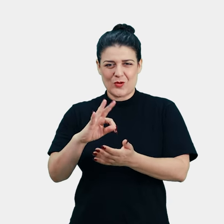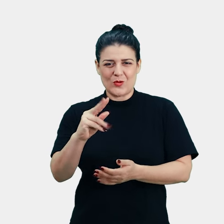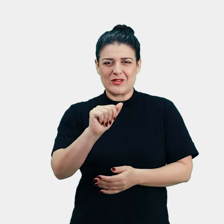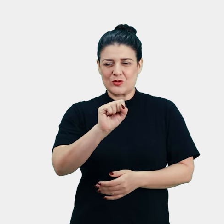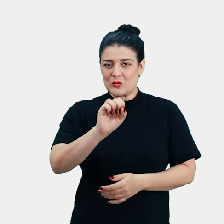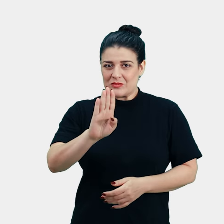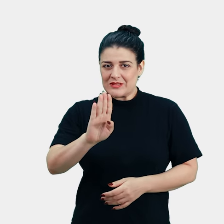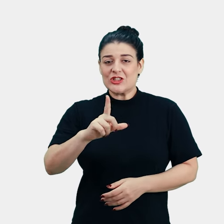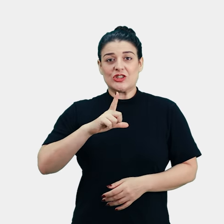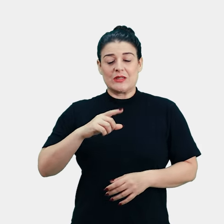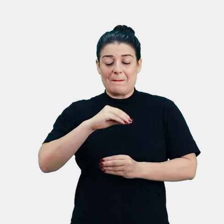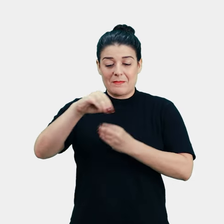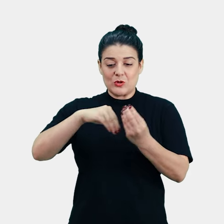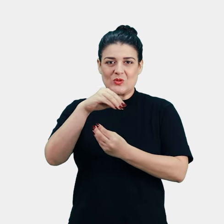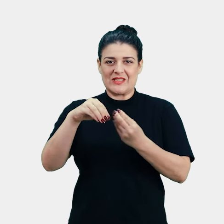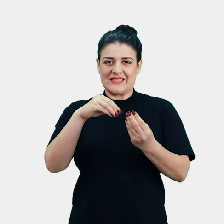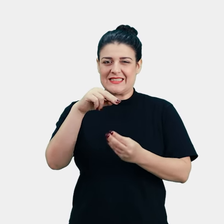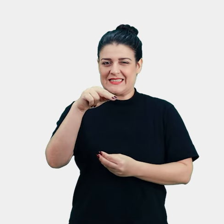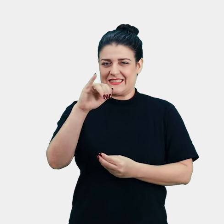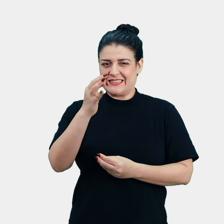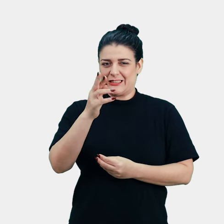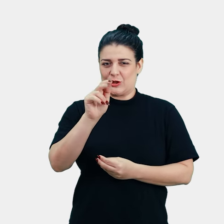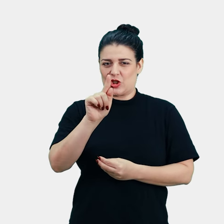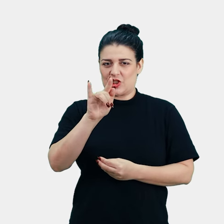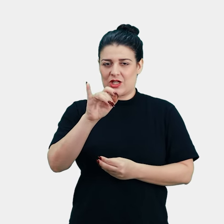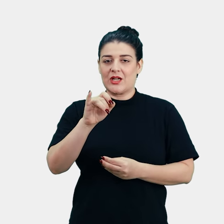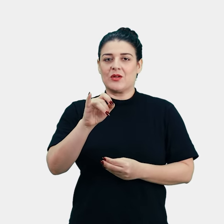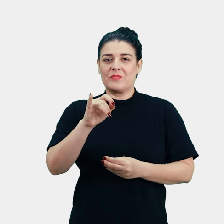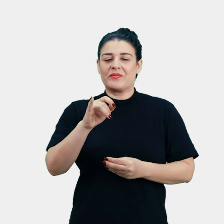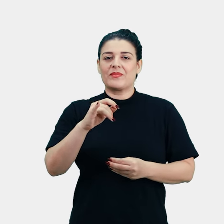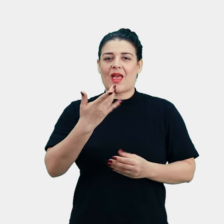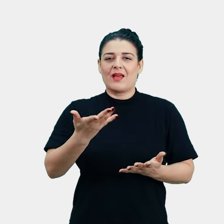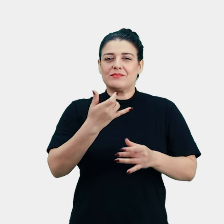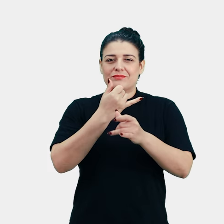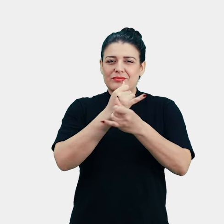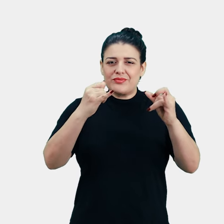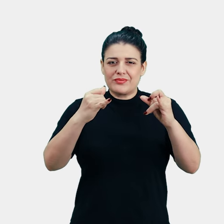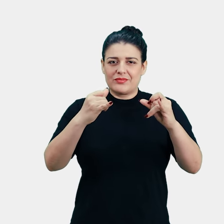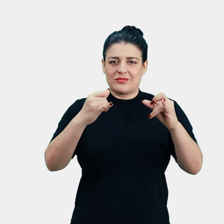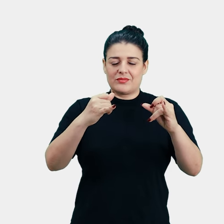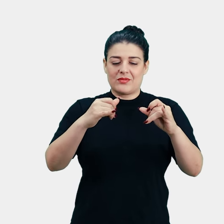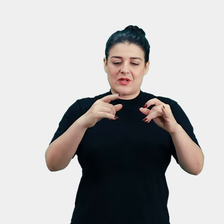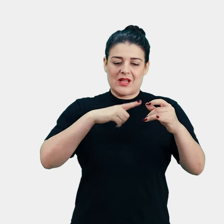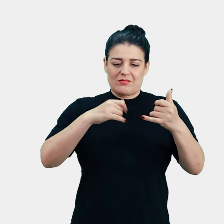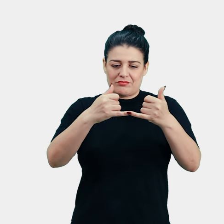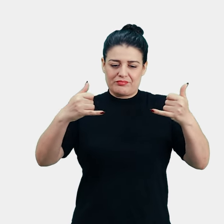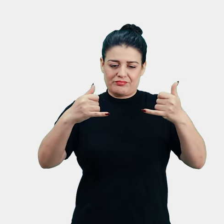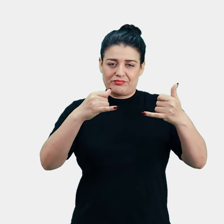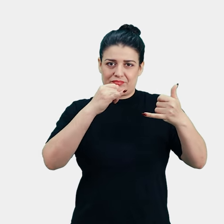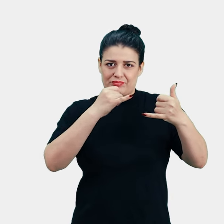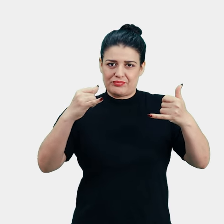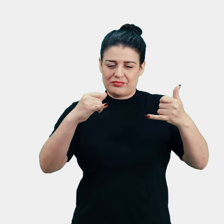na presença do nitrogênio, tá? Vão sofrer o que a gente chama de descarga elétrica, tá? Por um eletrodo de descarga